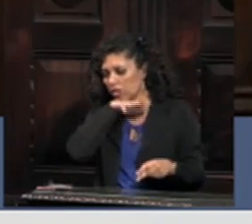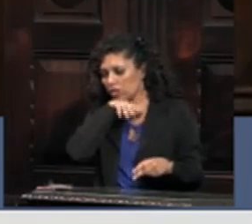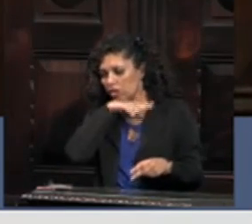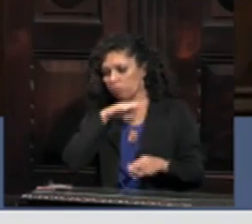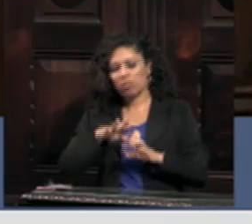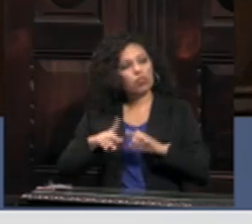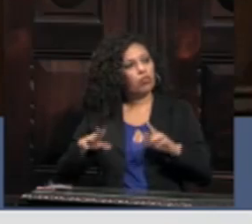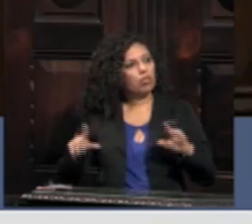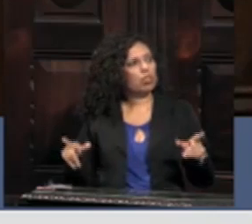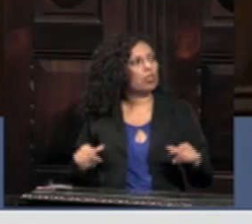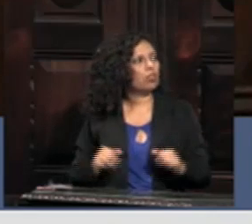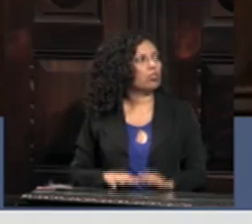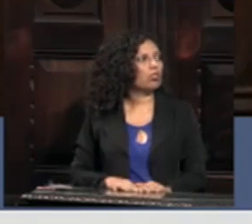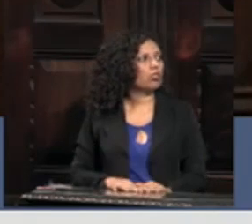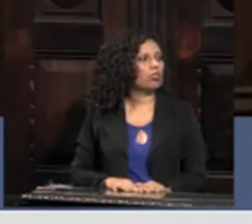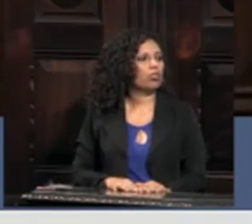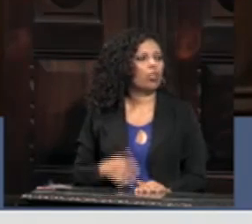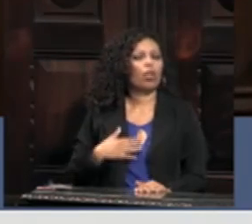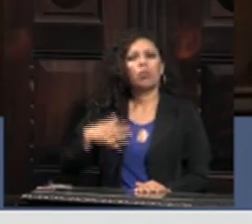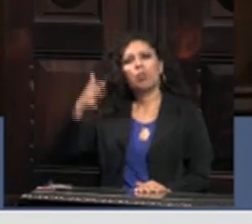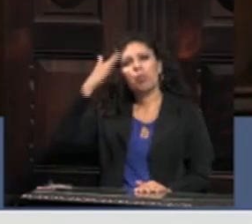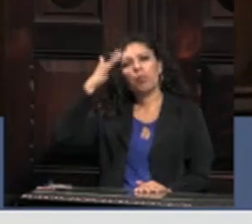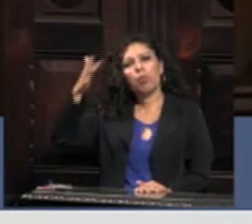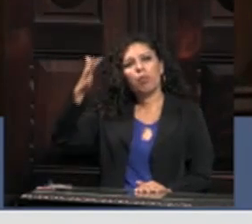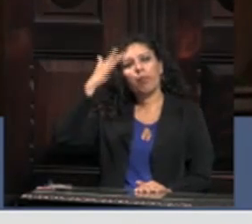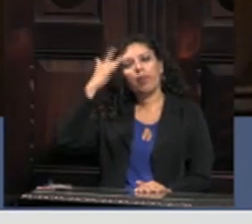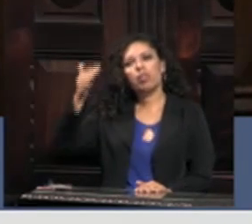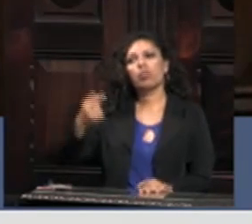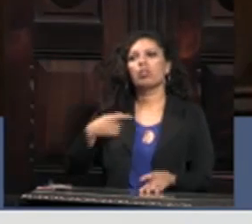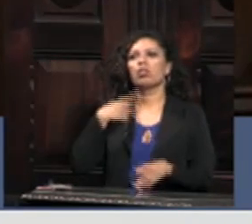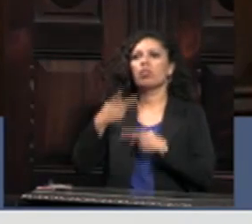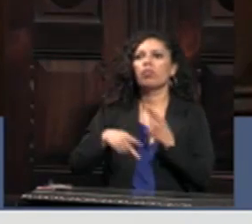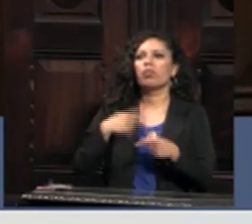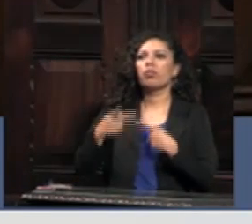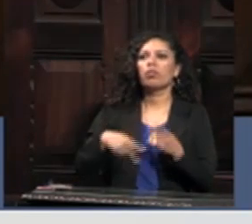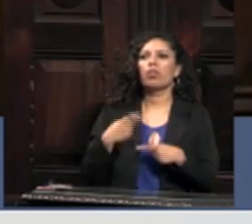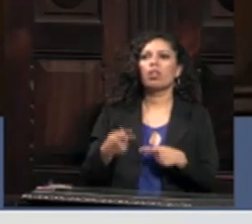hospitais públicos. Eu fico imaginando, e falo isso,